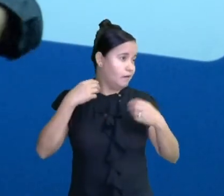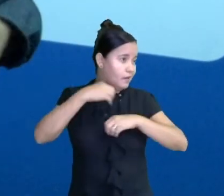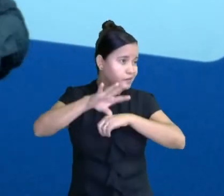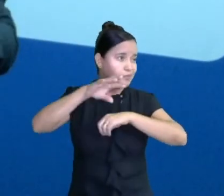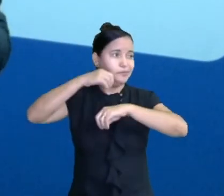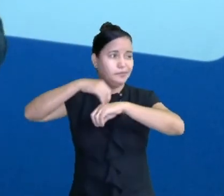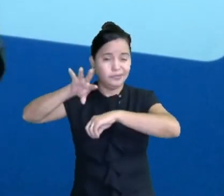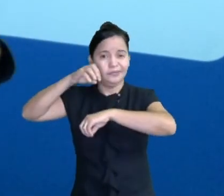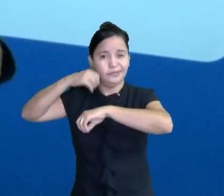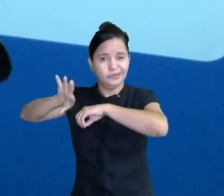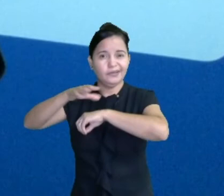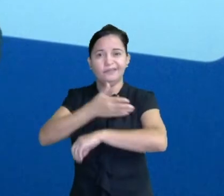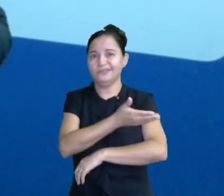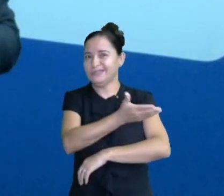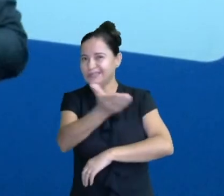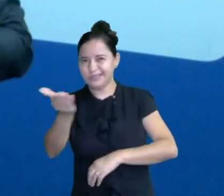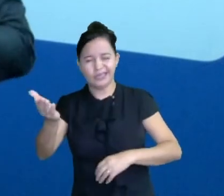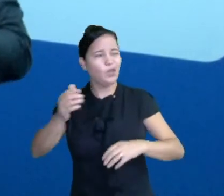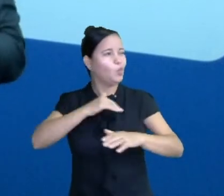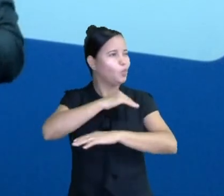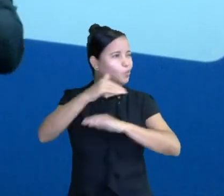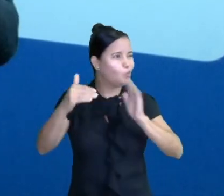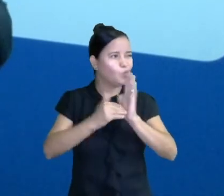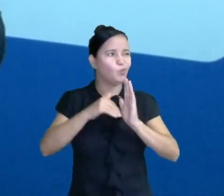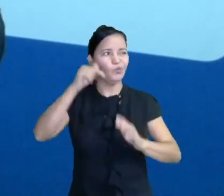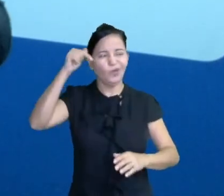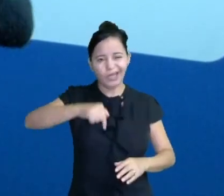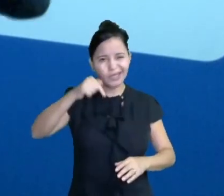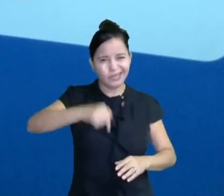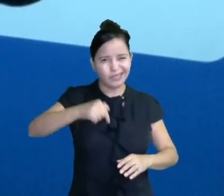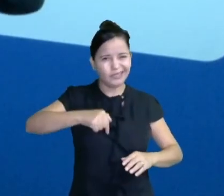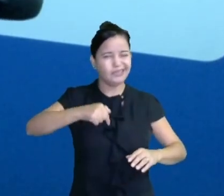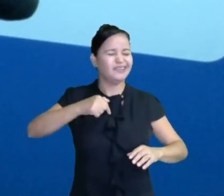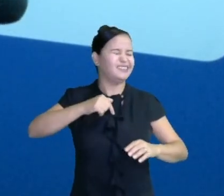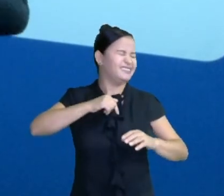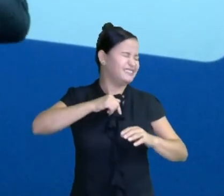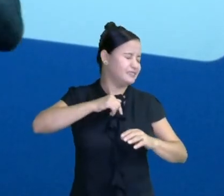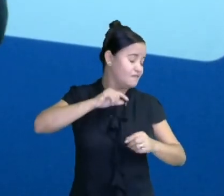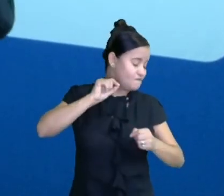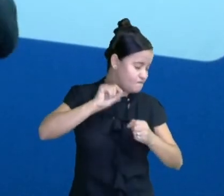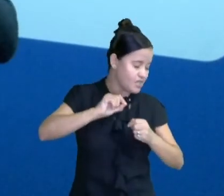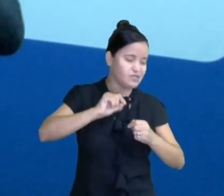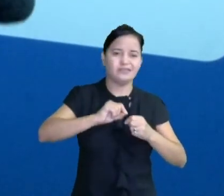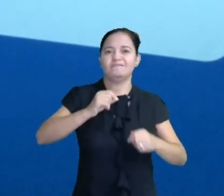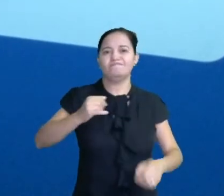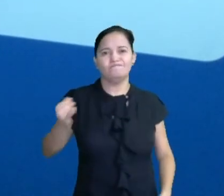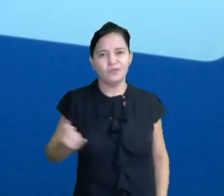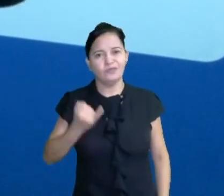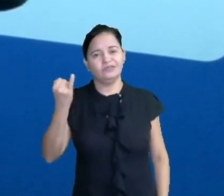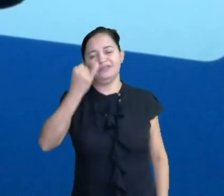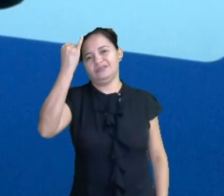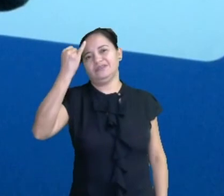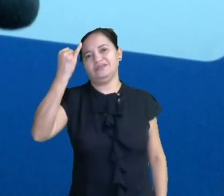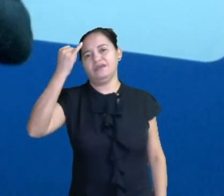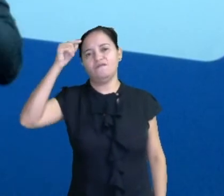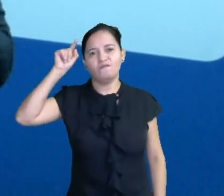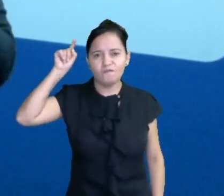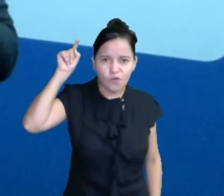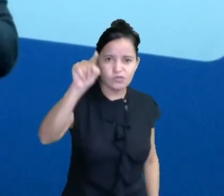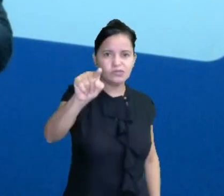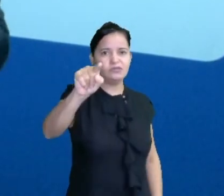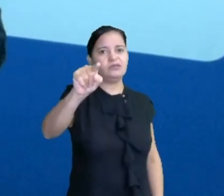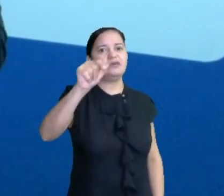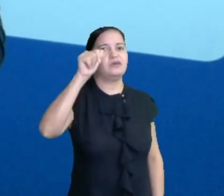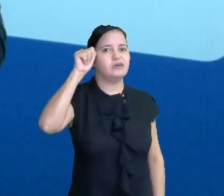que é feito aqui, todo esse aparato que você imagina que está aqui, tem um ator que é importantíssimo, que é você,